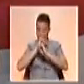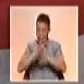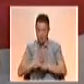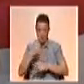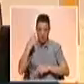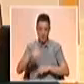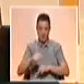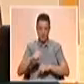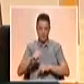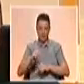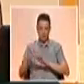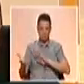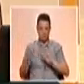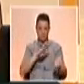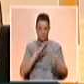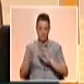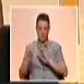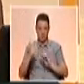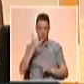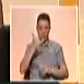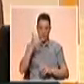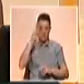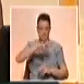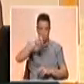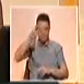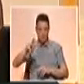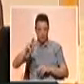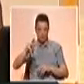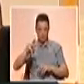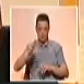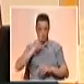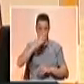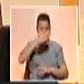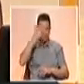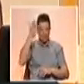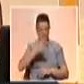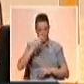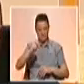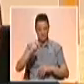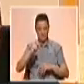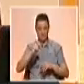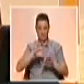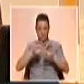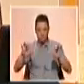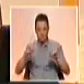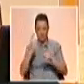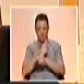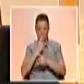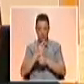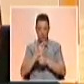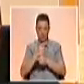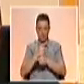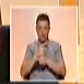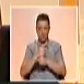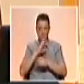falar de cerca de 2 mil milhões e tal de pessoas, portanto, vamos falar de um terço da população mundial não tem saneamento básico. Portanto, estamos a falar de